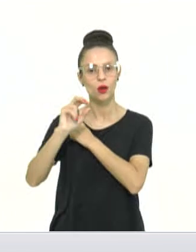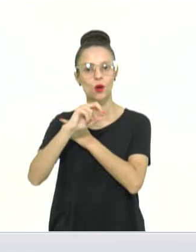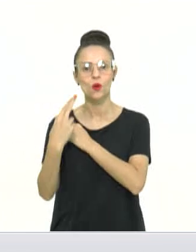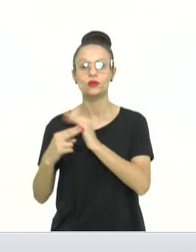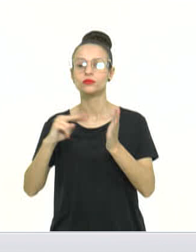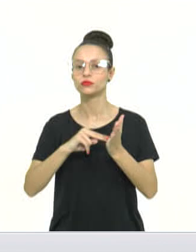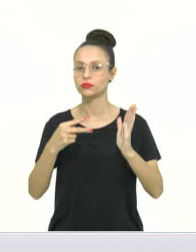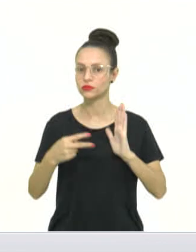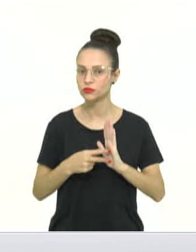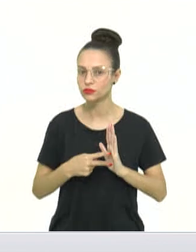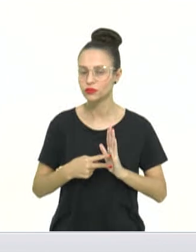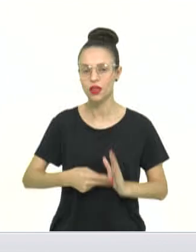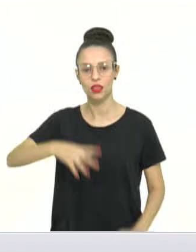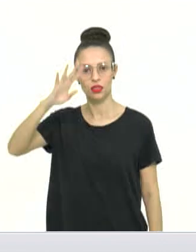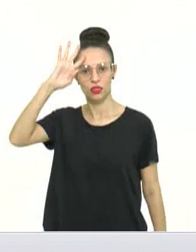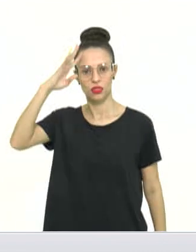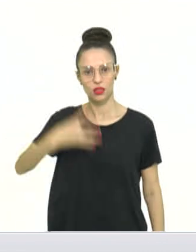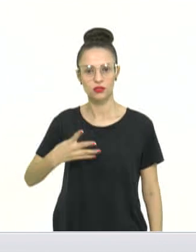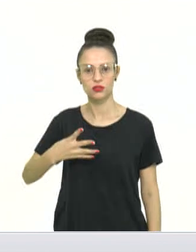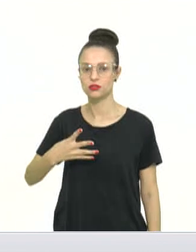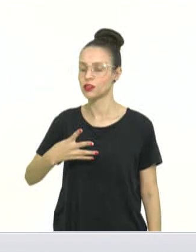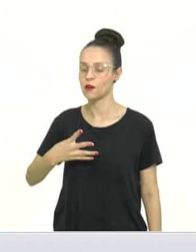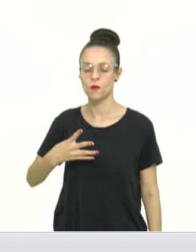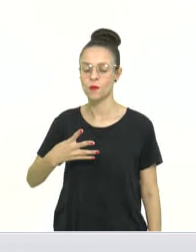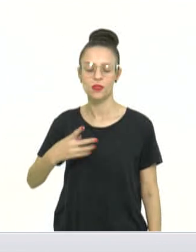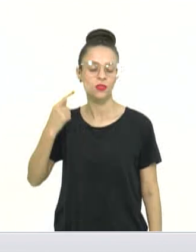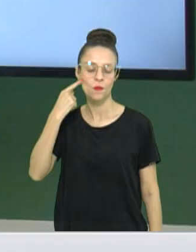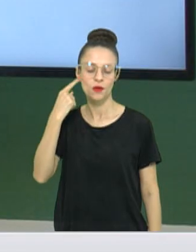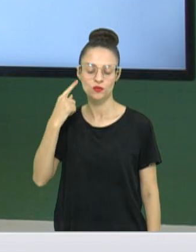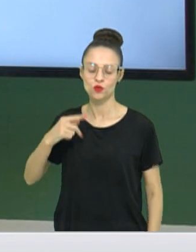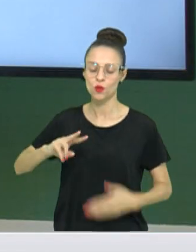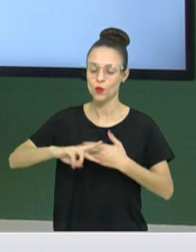seja, foi uma decisão inconsequente.